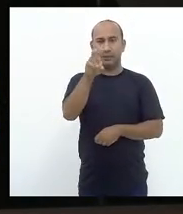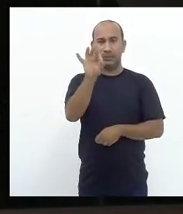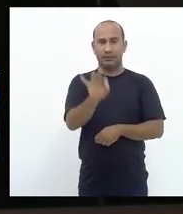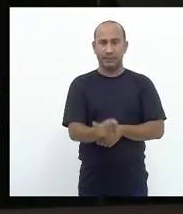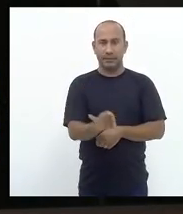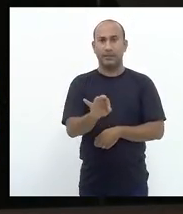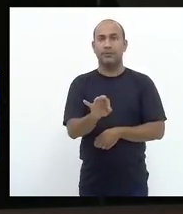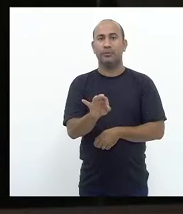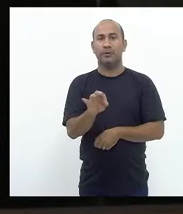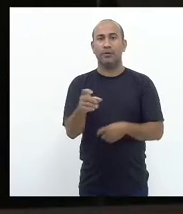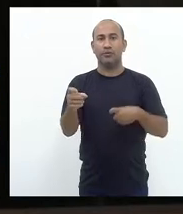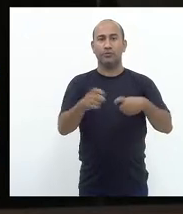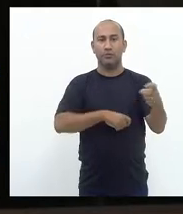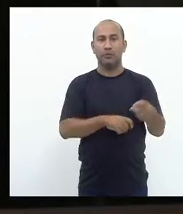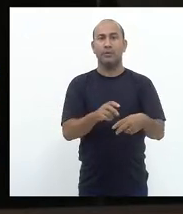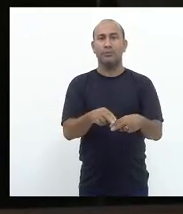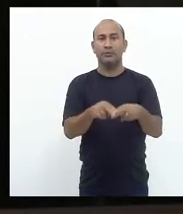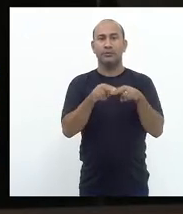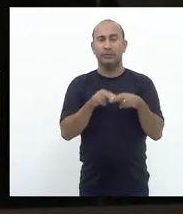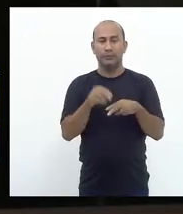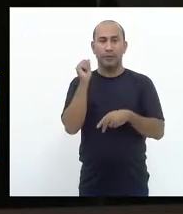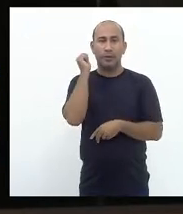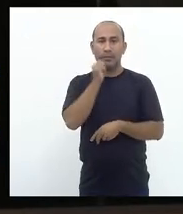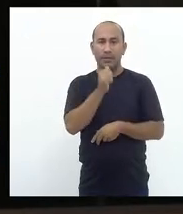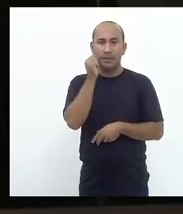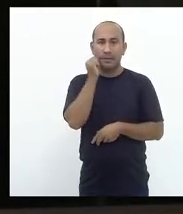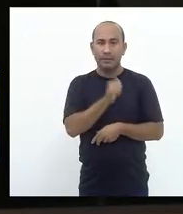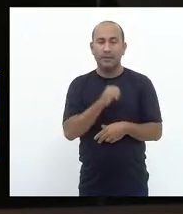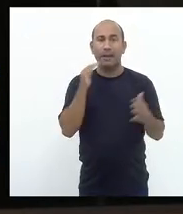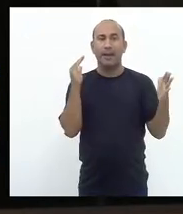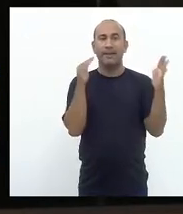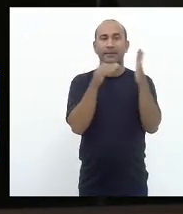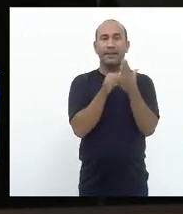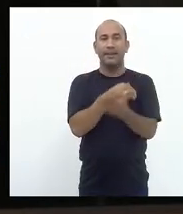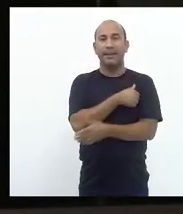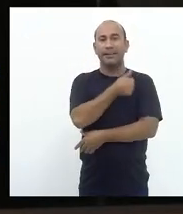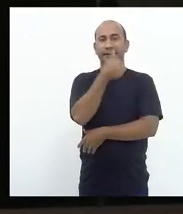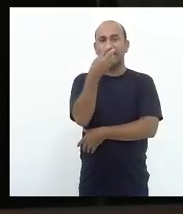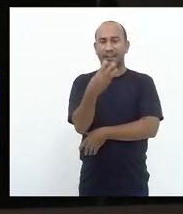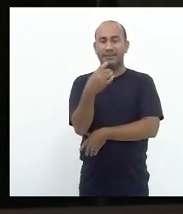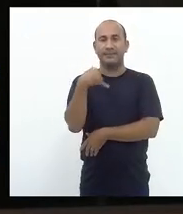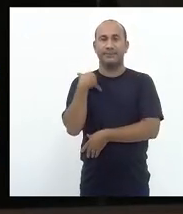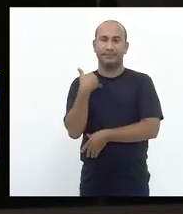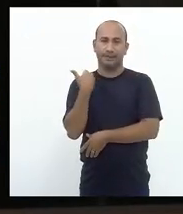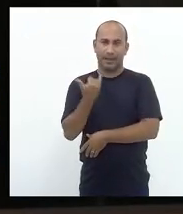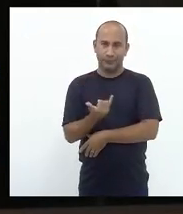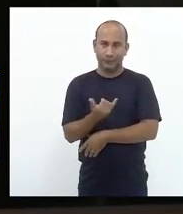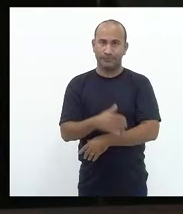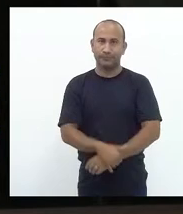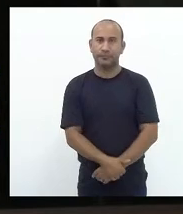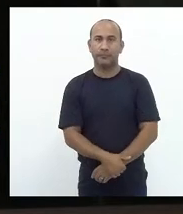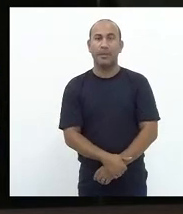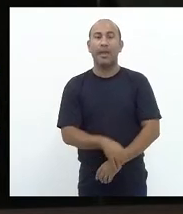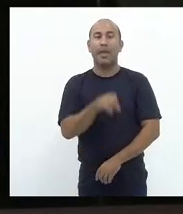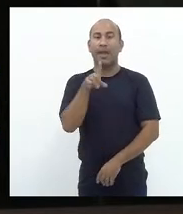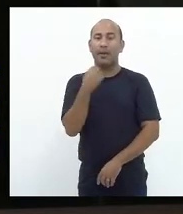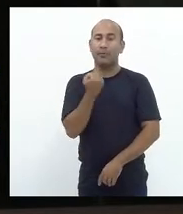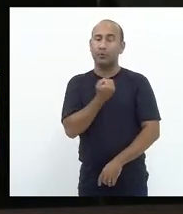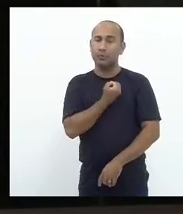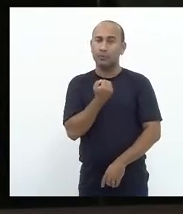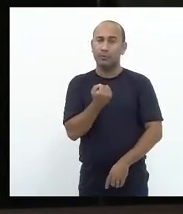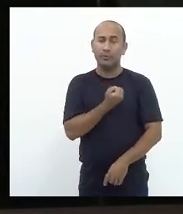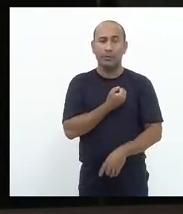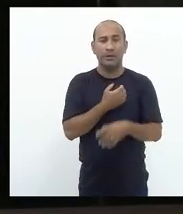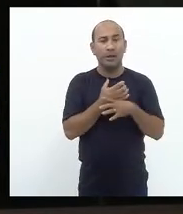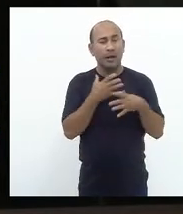se deu com meninas de até 13 anos de idade. É um número muito